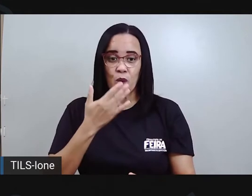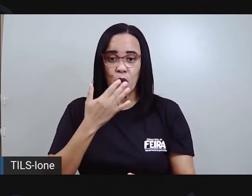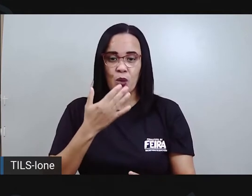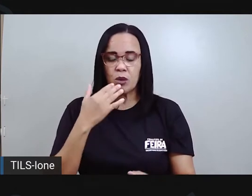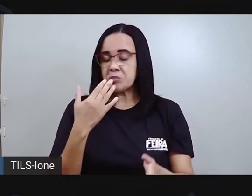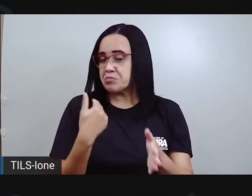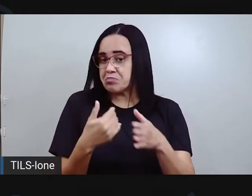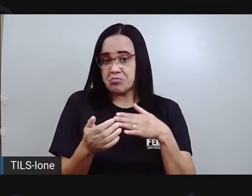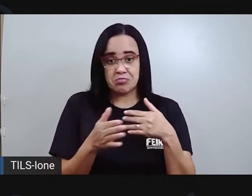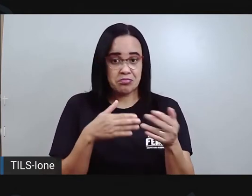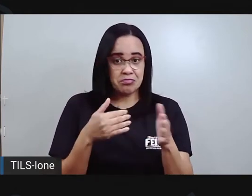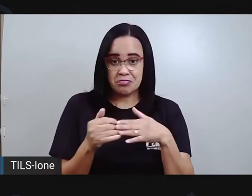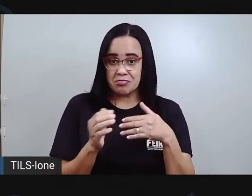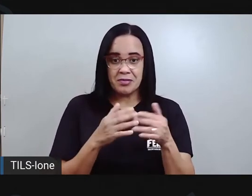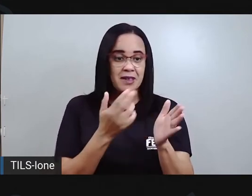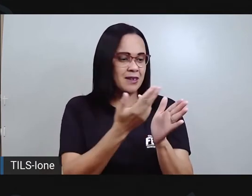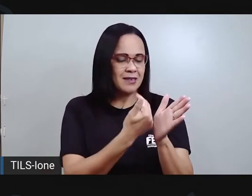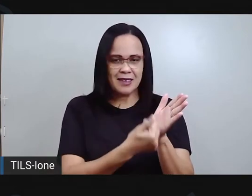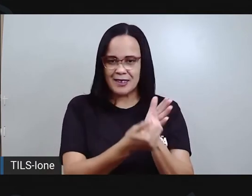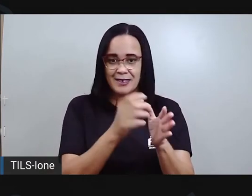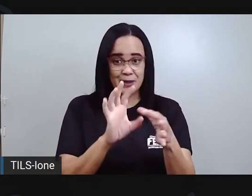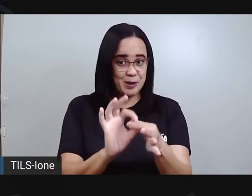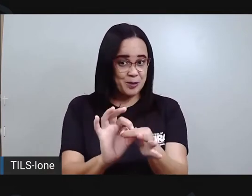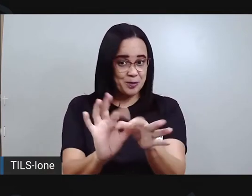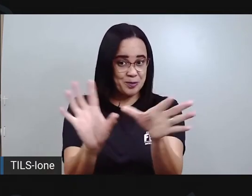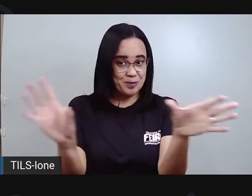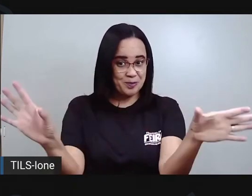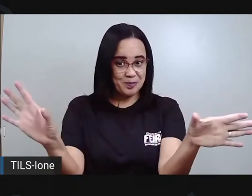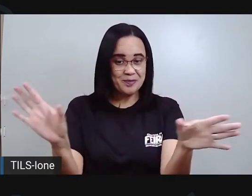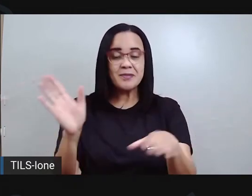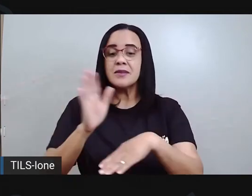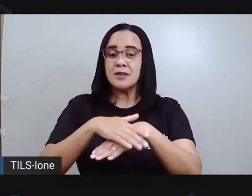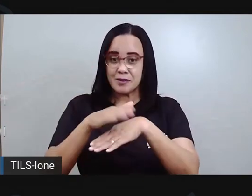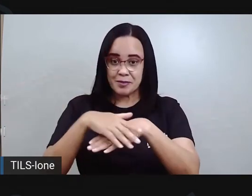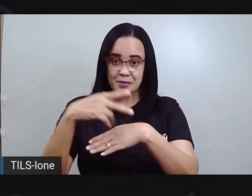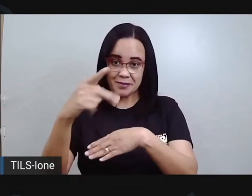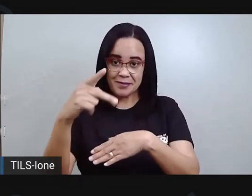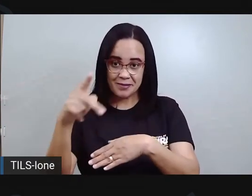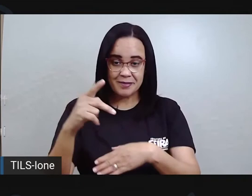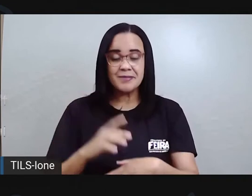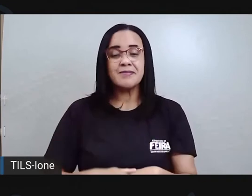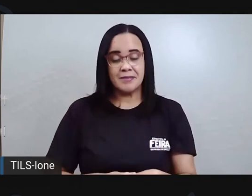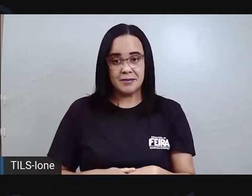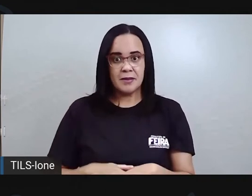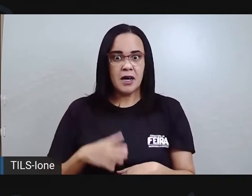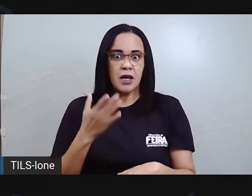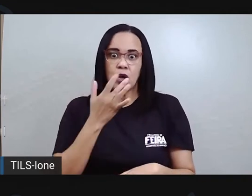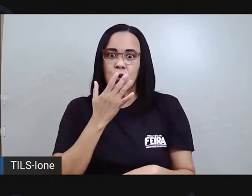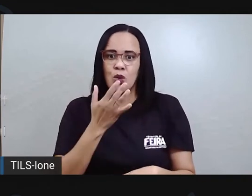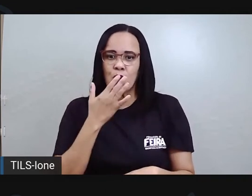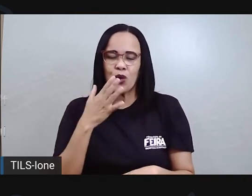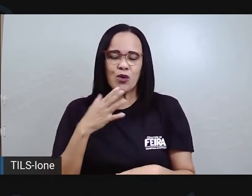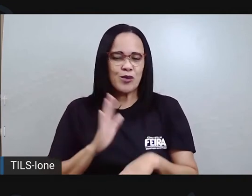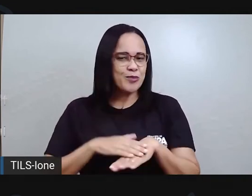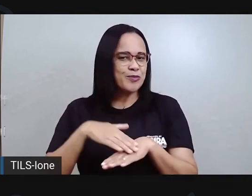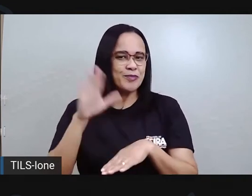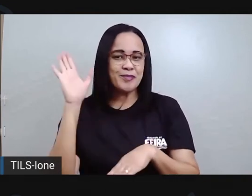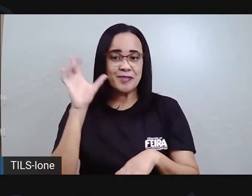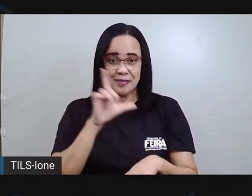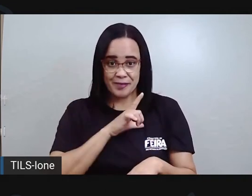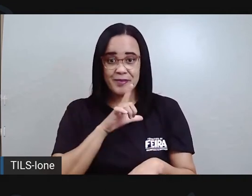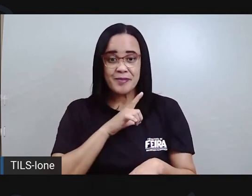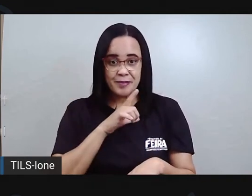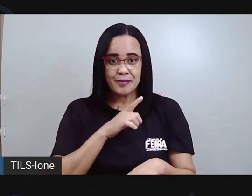gente quiser, tá, meninada? Quanto mais desenho tiver, mais colorido fica. Ah, Pro Elisa, desenha dos dois